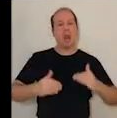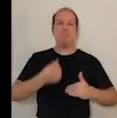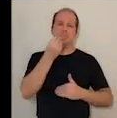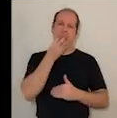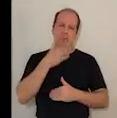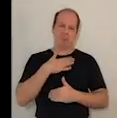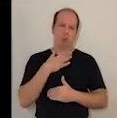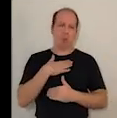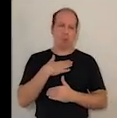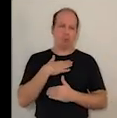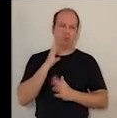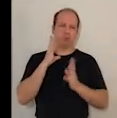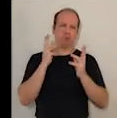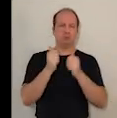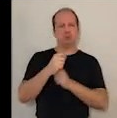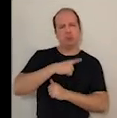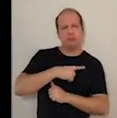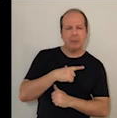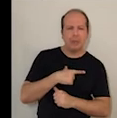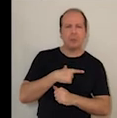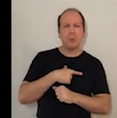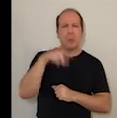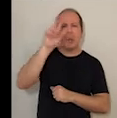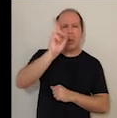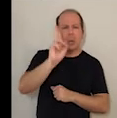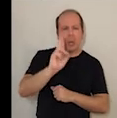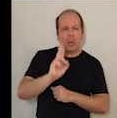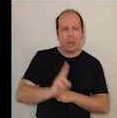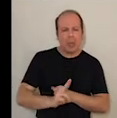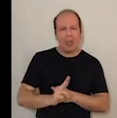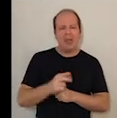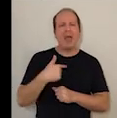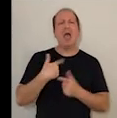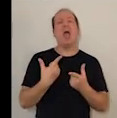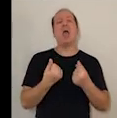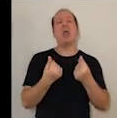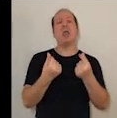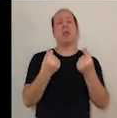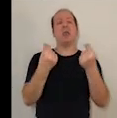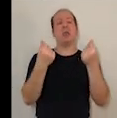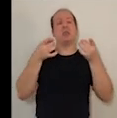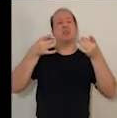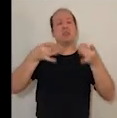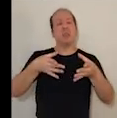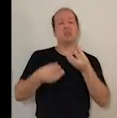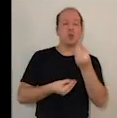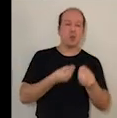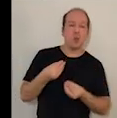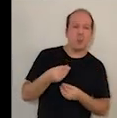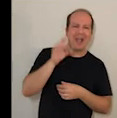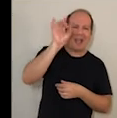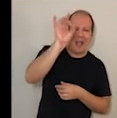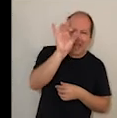dos meus bens na presença desses ateus e cozinhá-los a fogo lento. Deixe minhas riquezas pingarem sobre